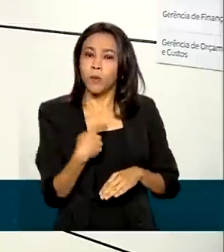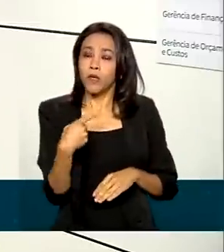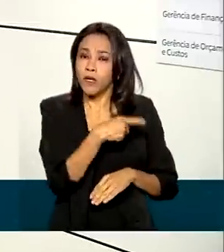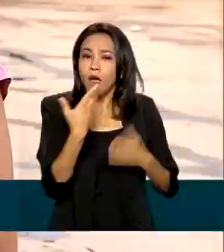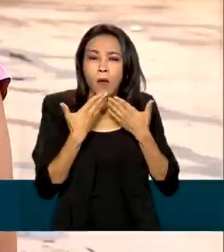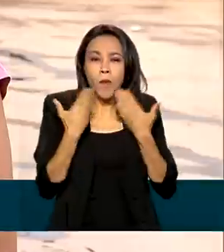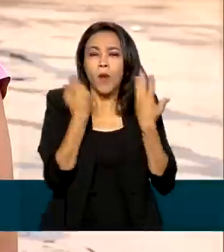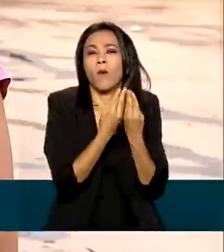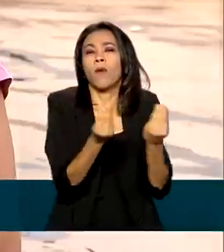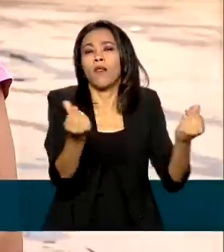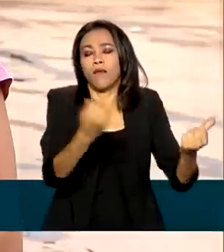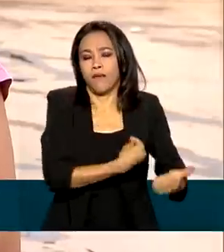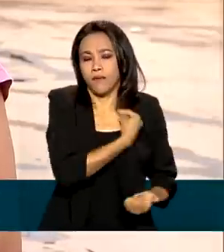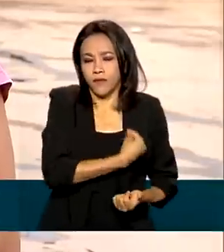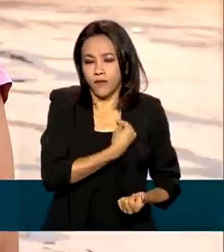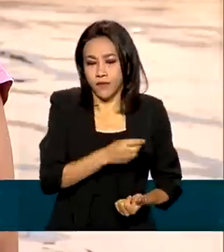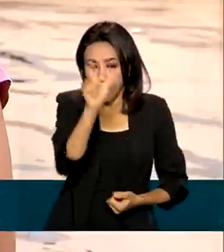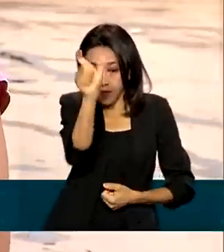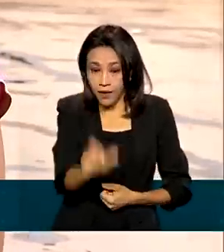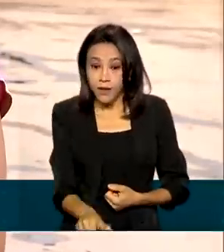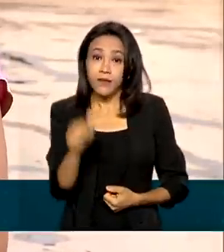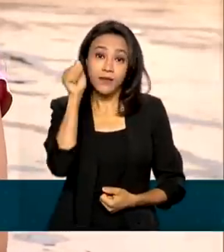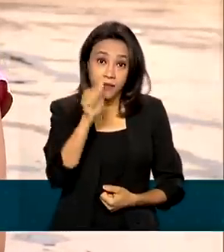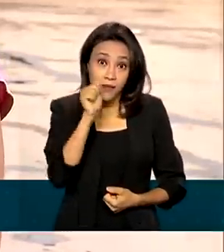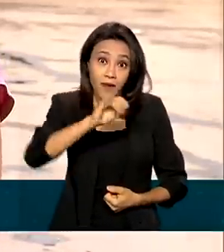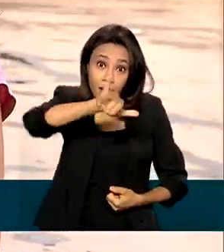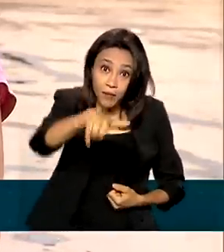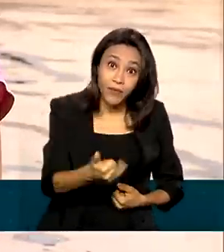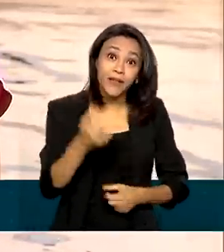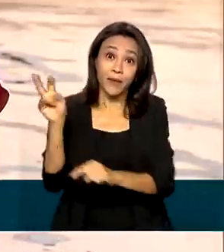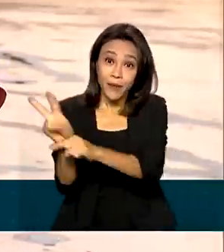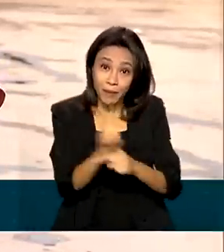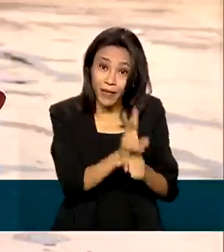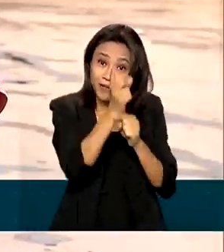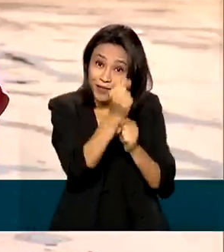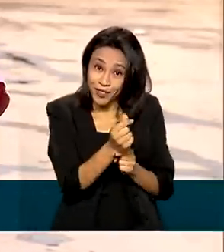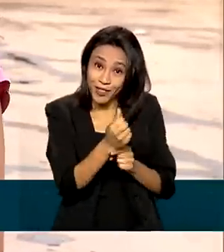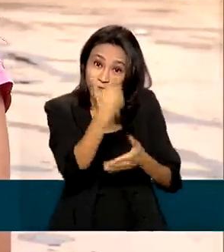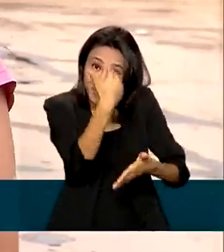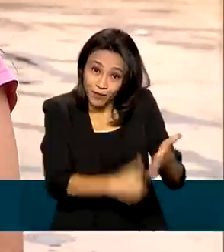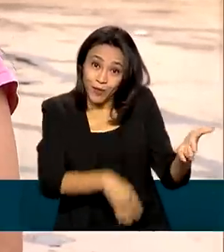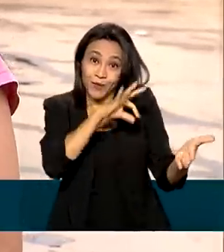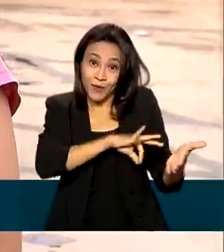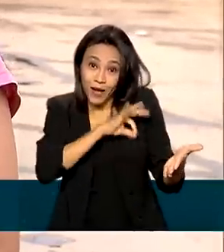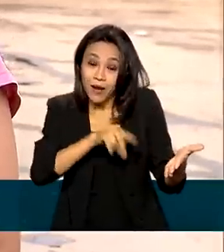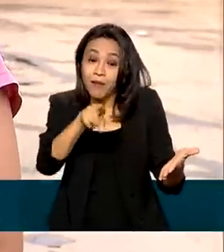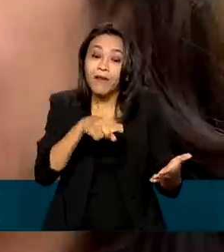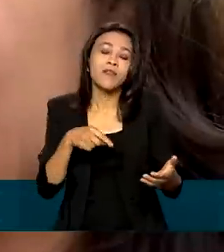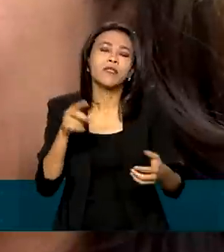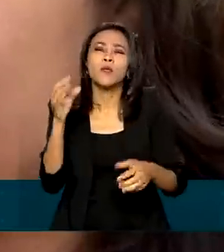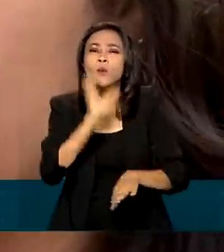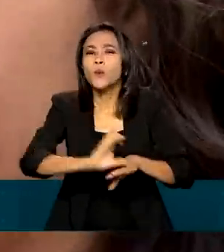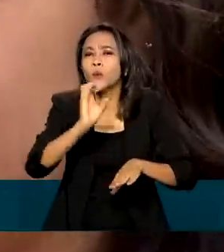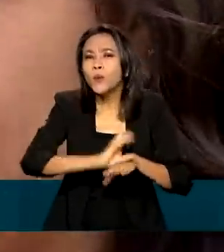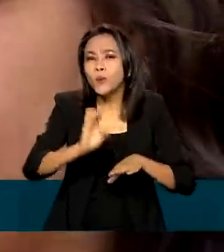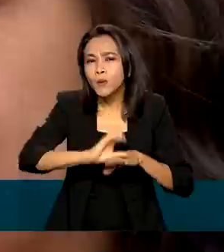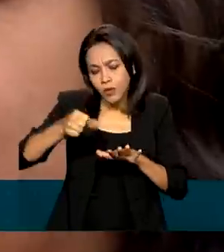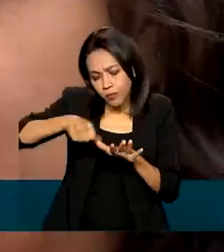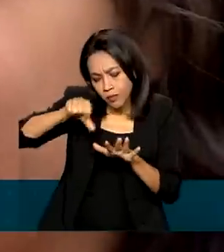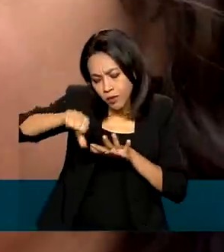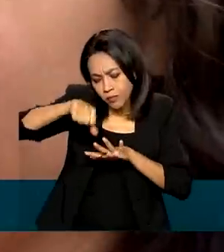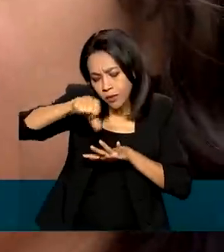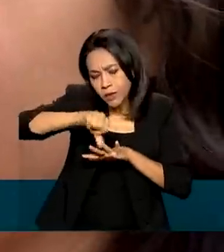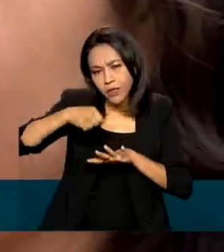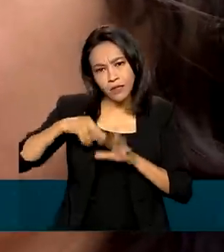melhoria da qualidade de vida a jessima vai aproveitar o crédito consignado para fazer um curso de Design de unhas com isso ela espera